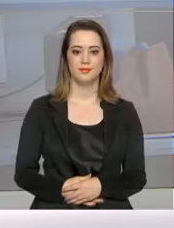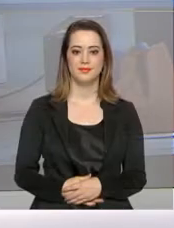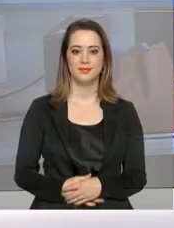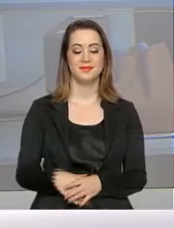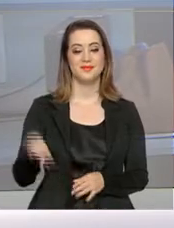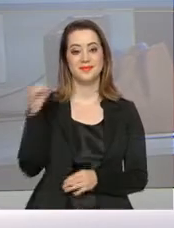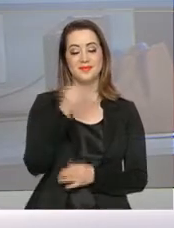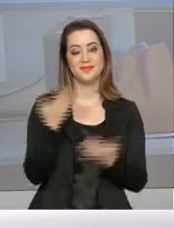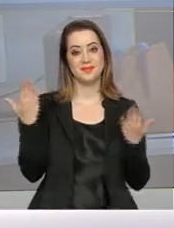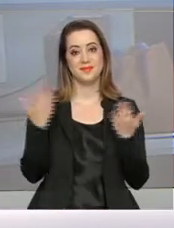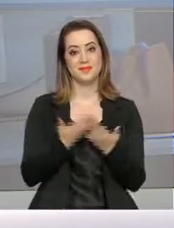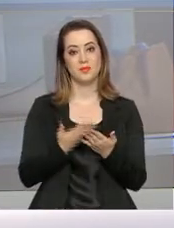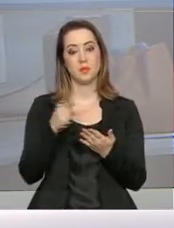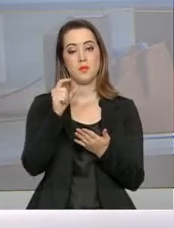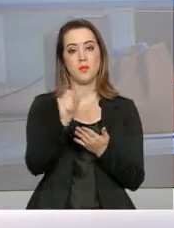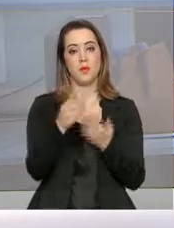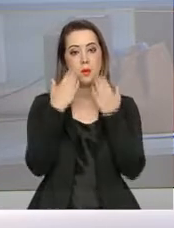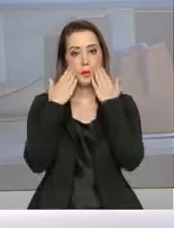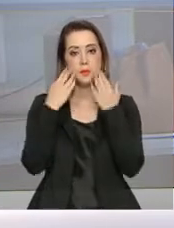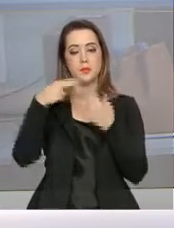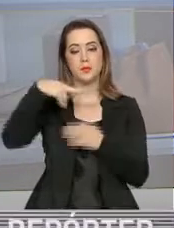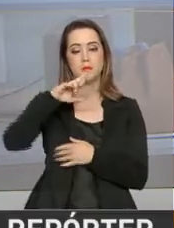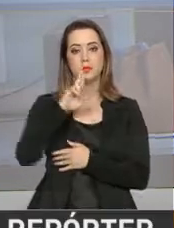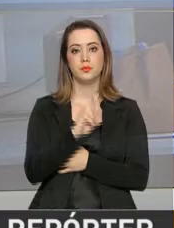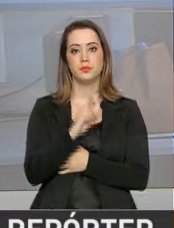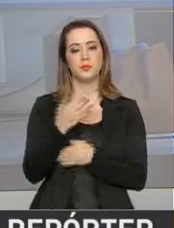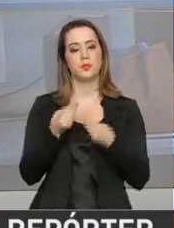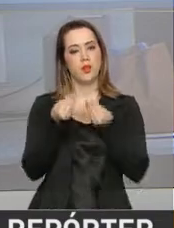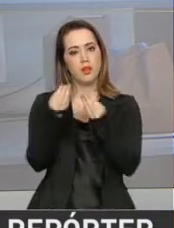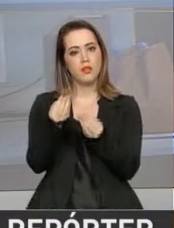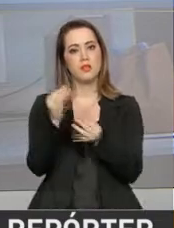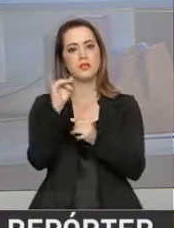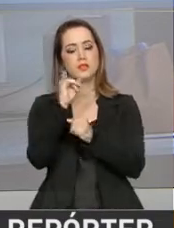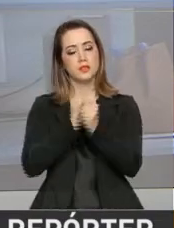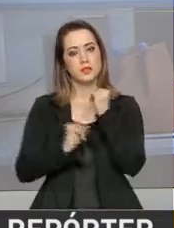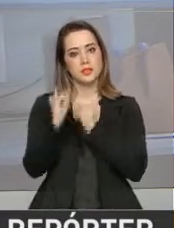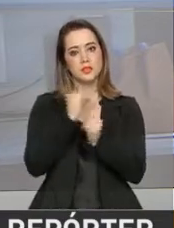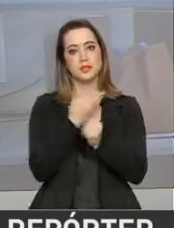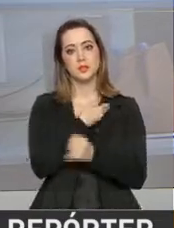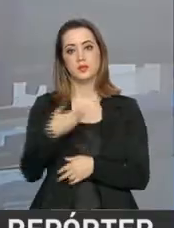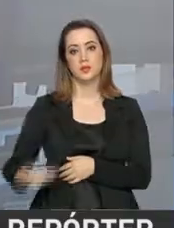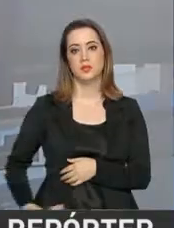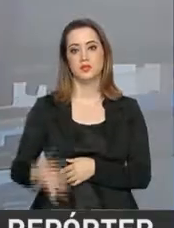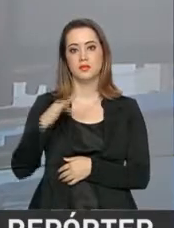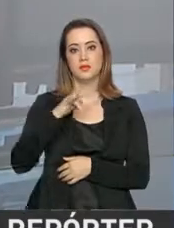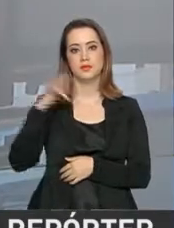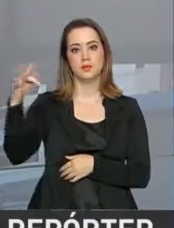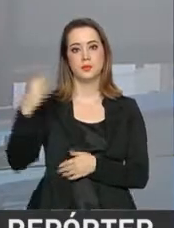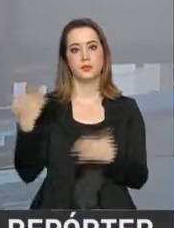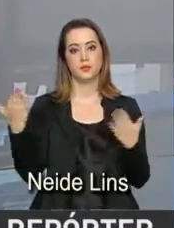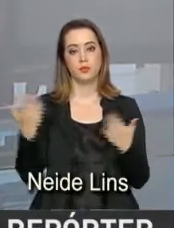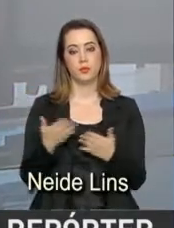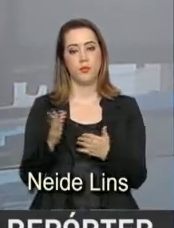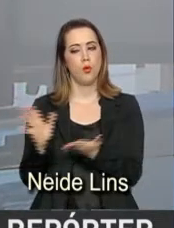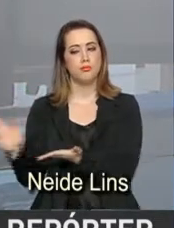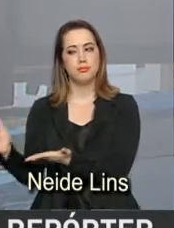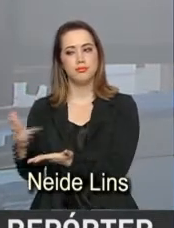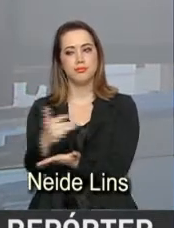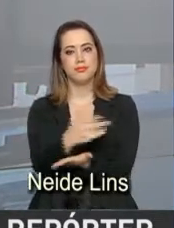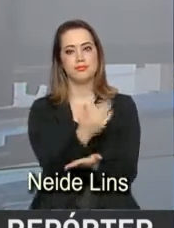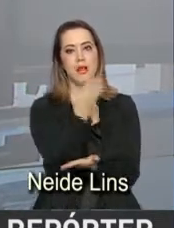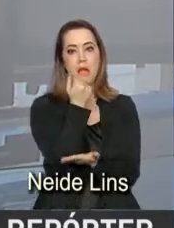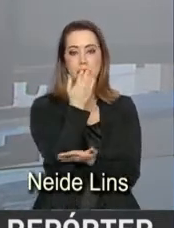Olá, estamos de volta com o repórter NBR para levar até você as notícias do governo federal. Arrecadar alimentos, roupas